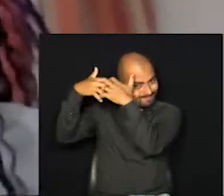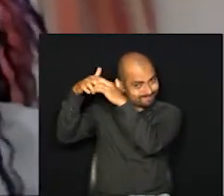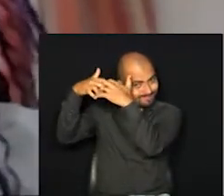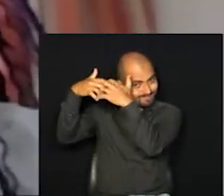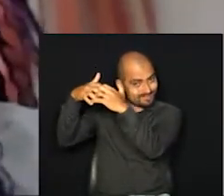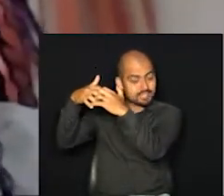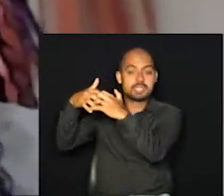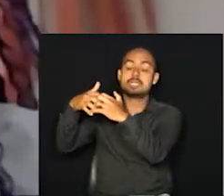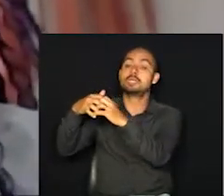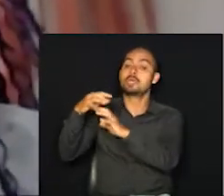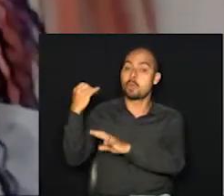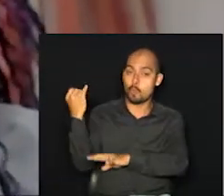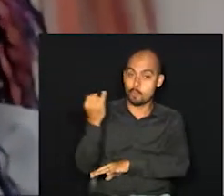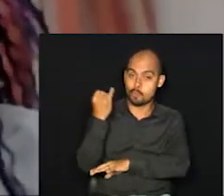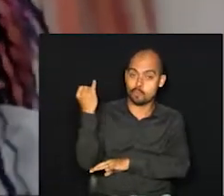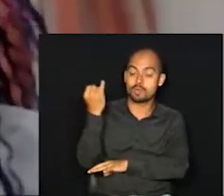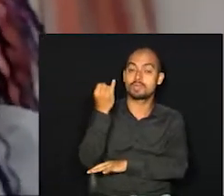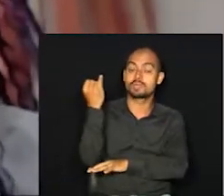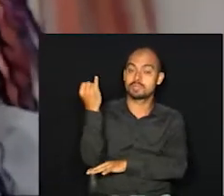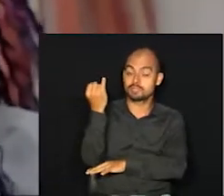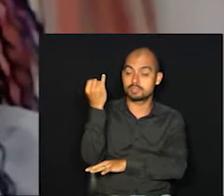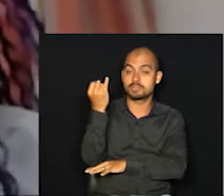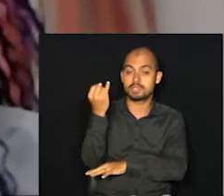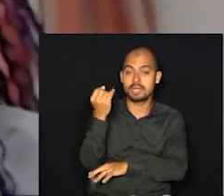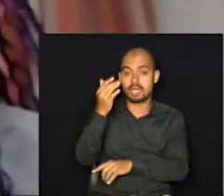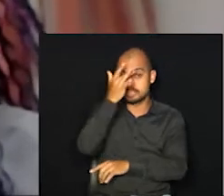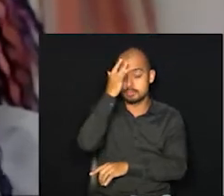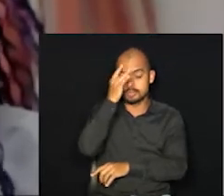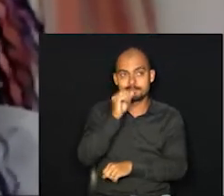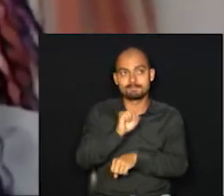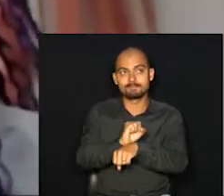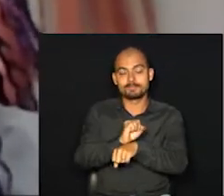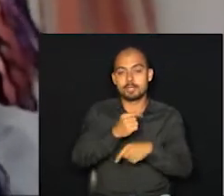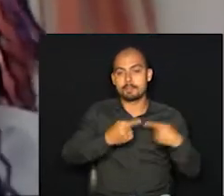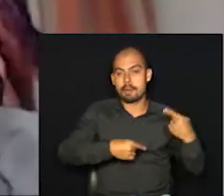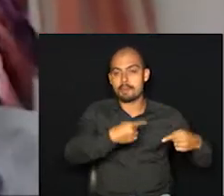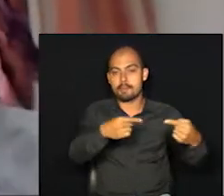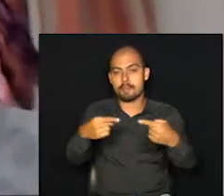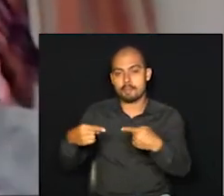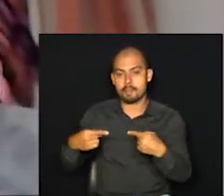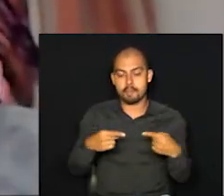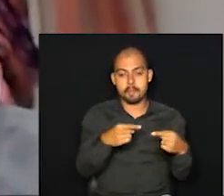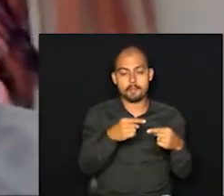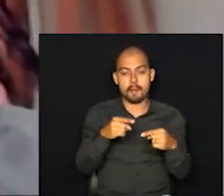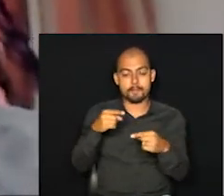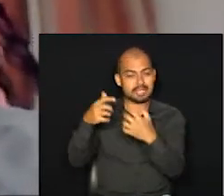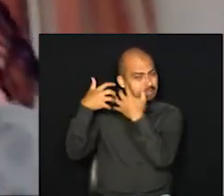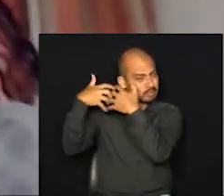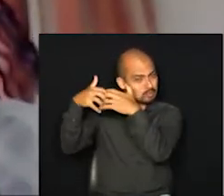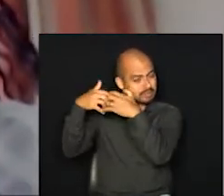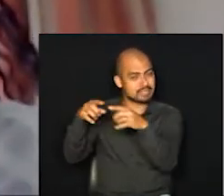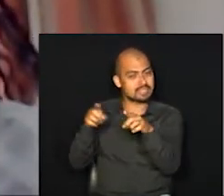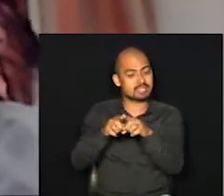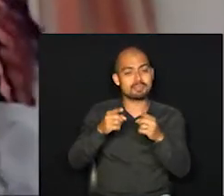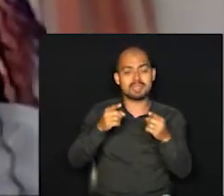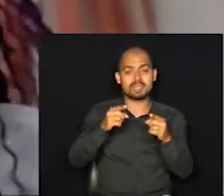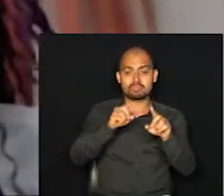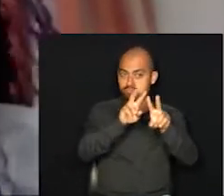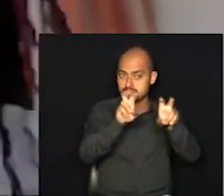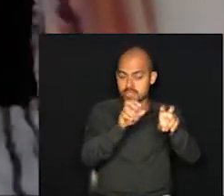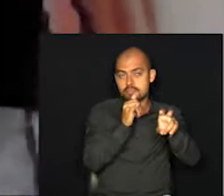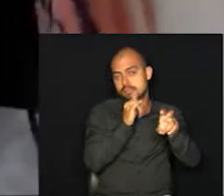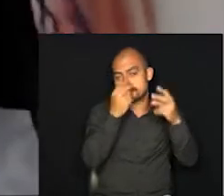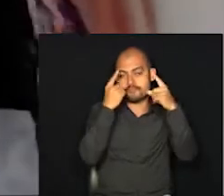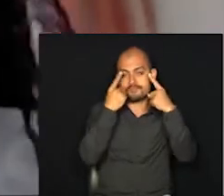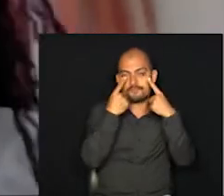muito importante, porque é um dia que as pessoas param para refletir, para discutir, para debater a questão da violência. E é bem em